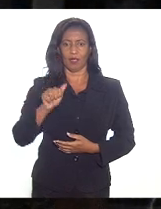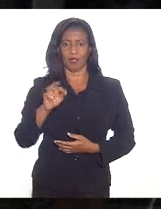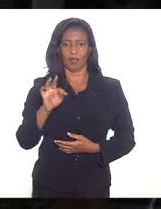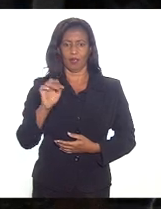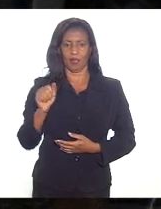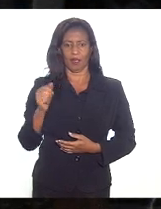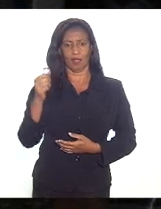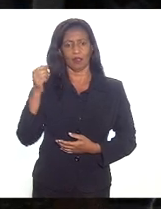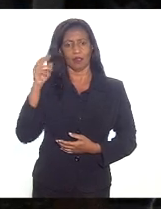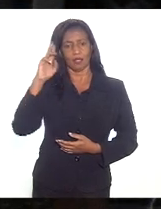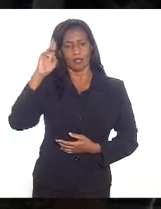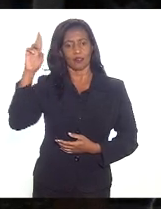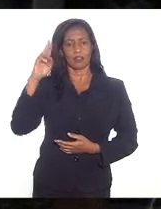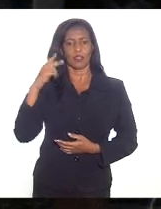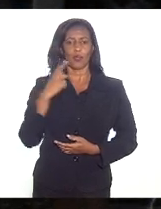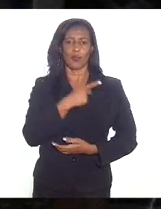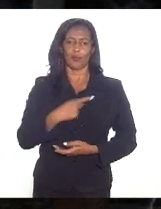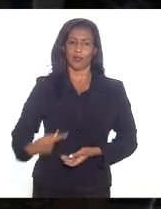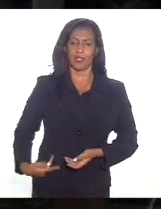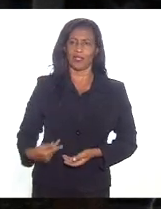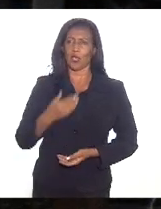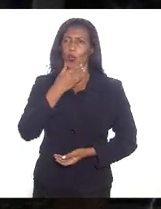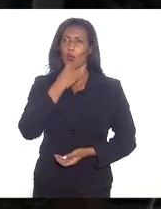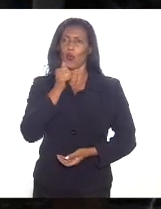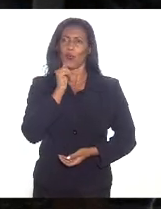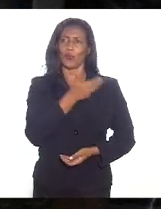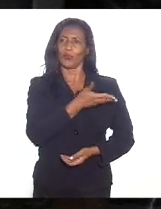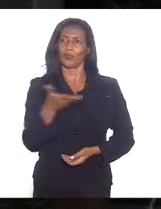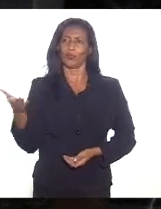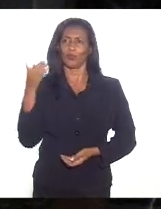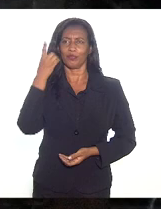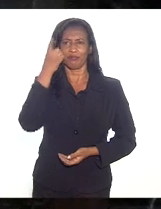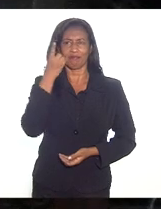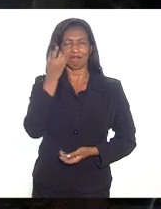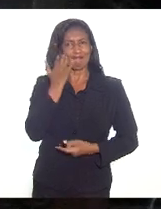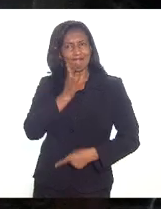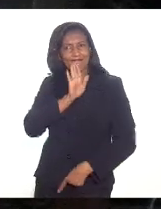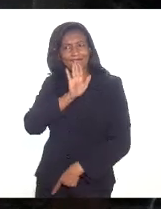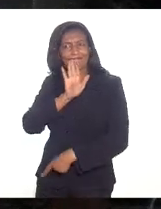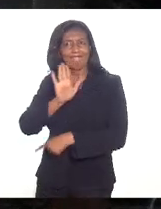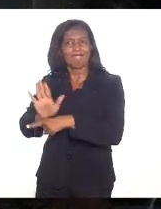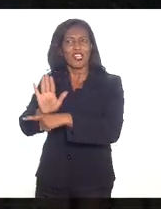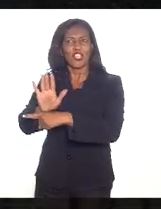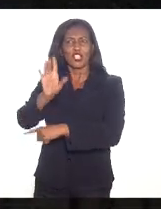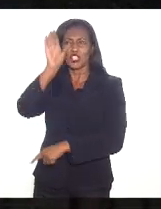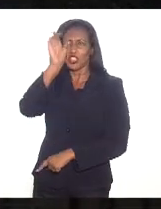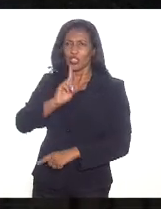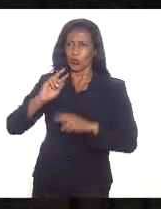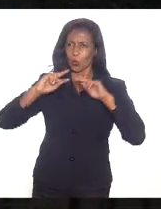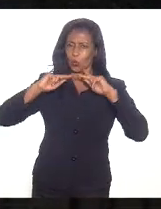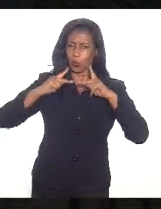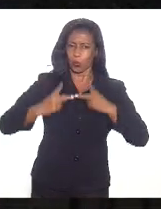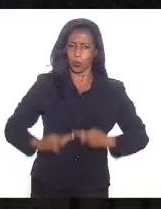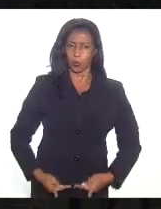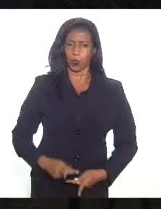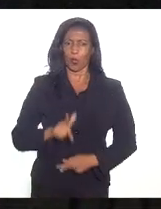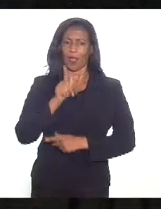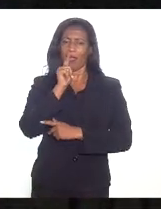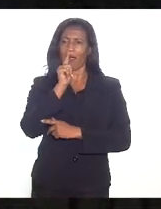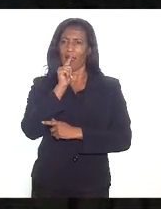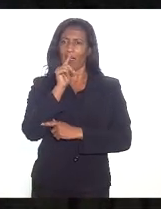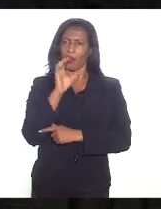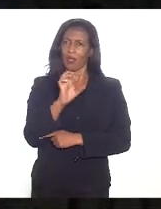Senhor presidente, senhoras deputadas, senhores deputados, em defesa do direito humano à água e ao